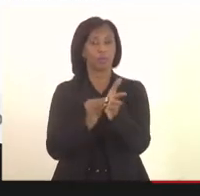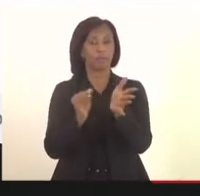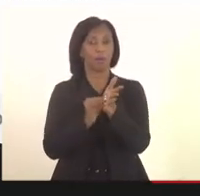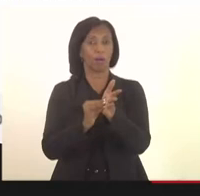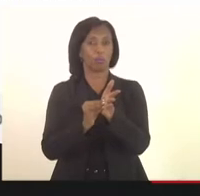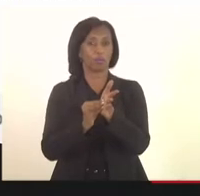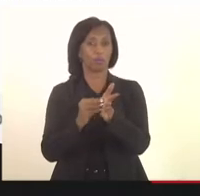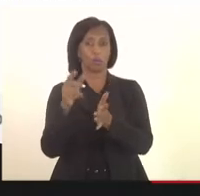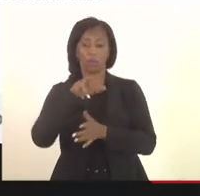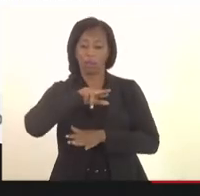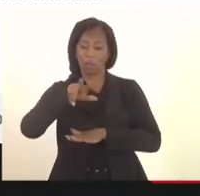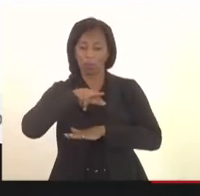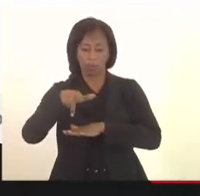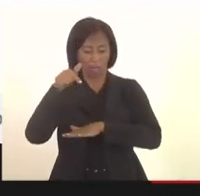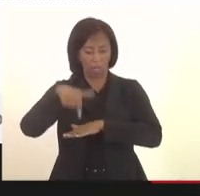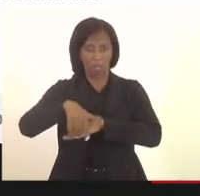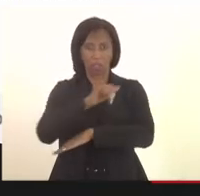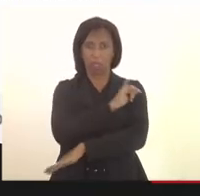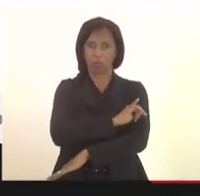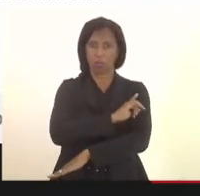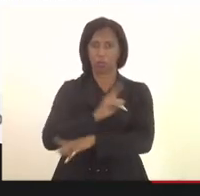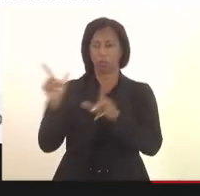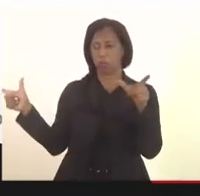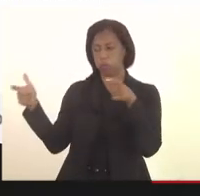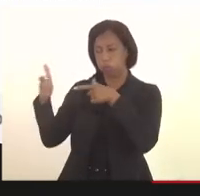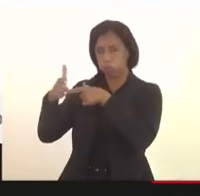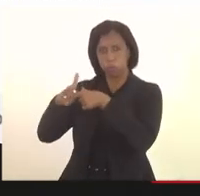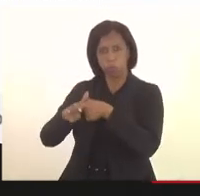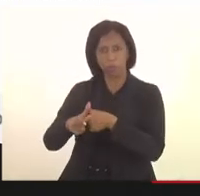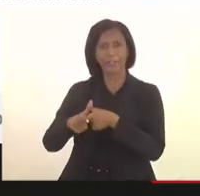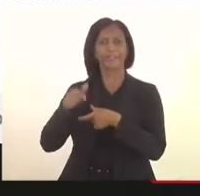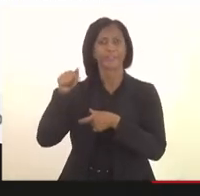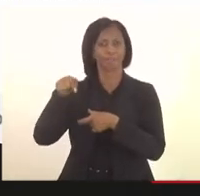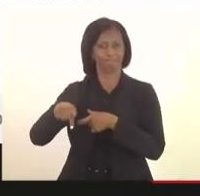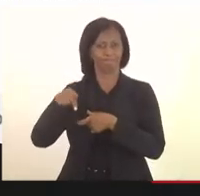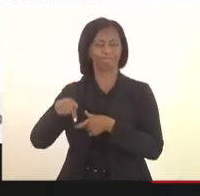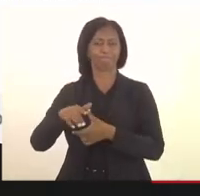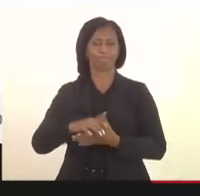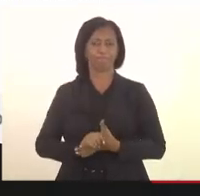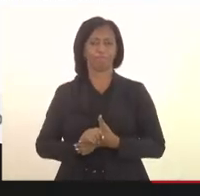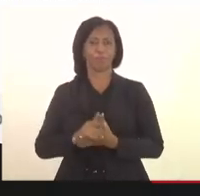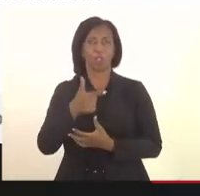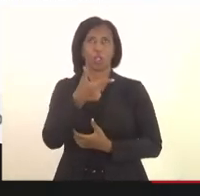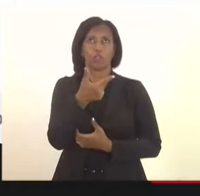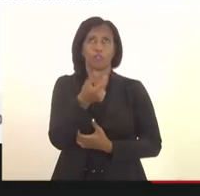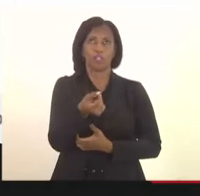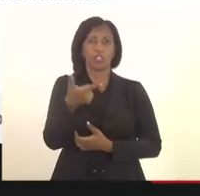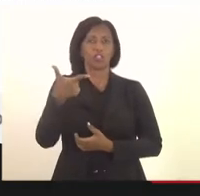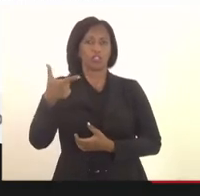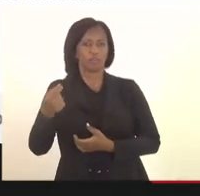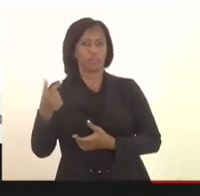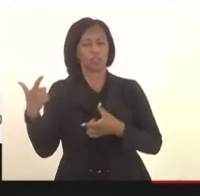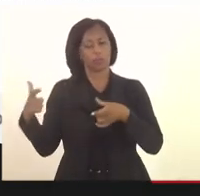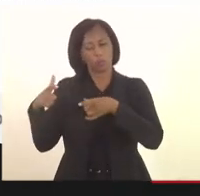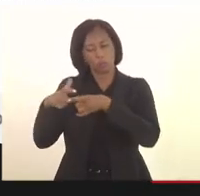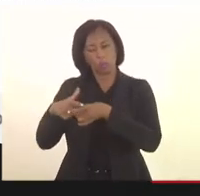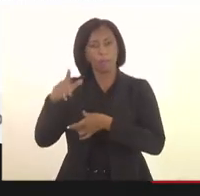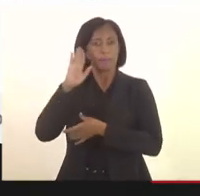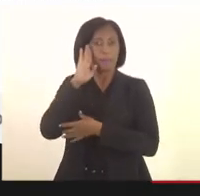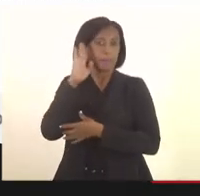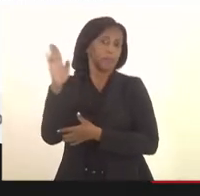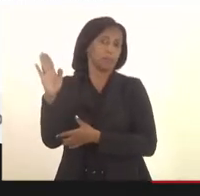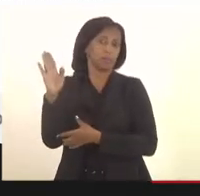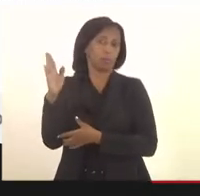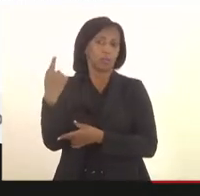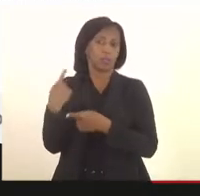Janeiro. Tivemos a redução dessa arrecadação no ano de 2020, principalmente por conta